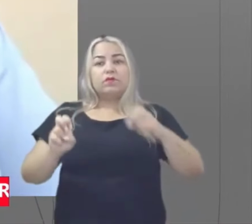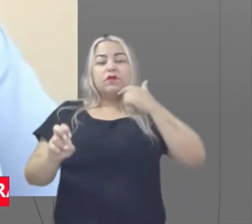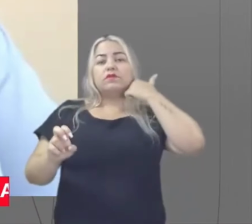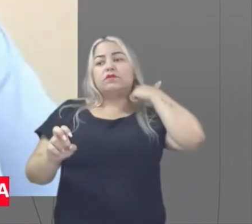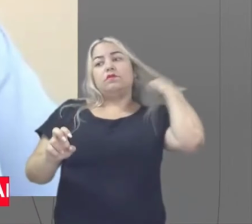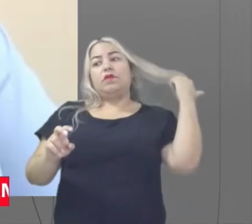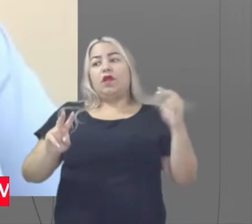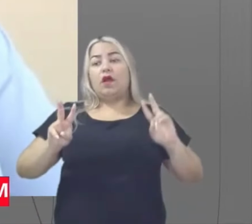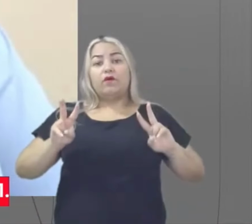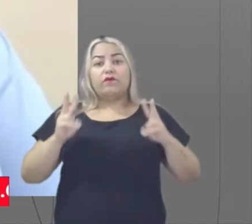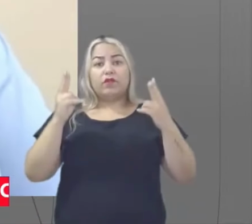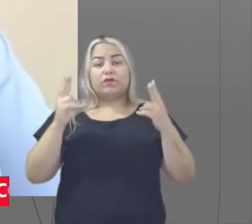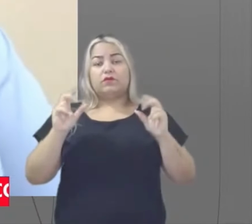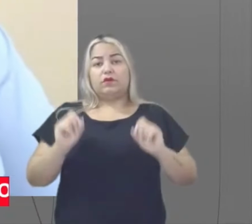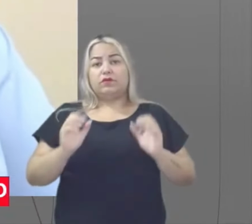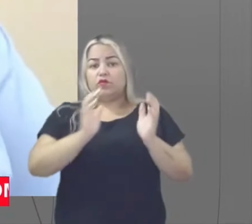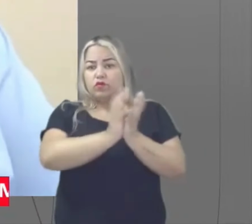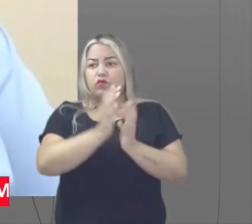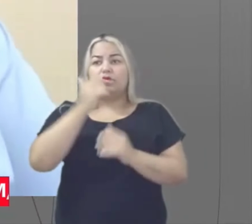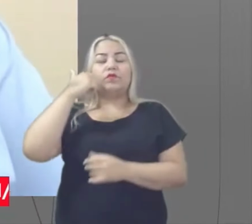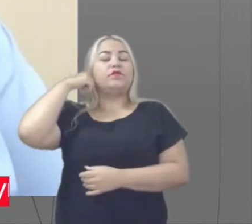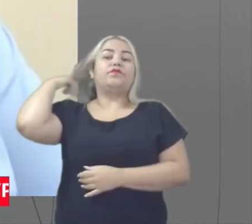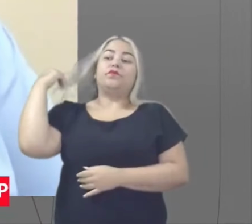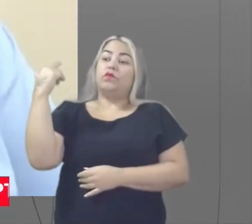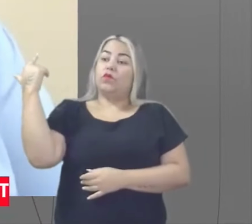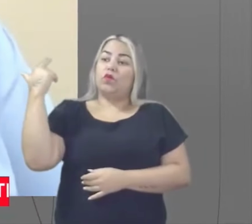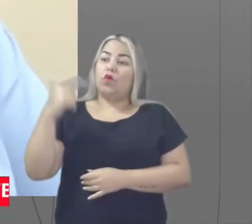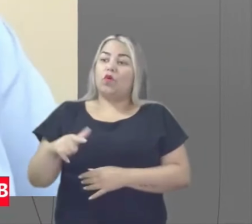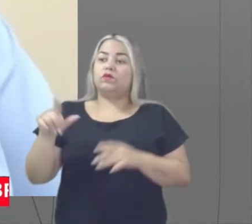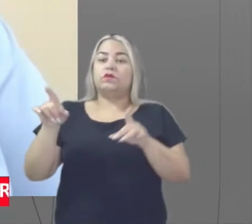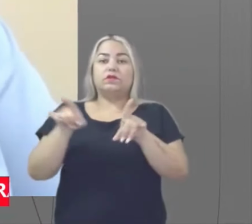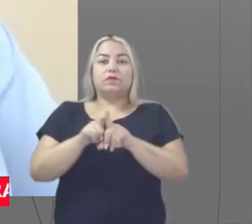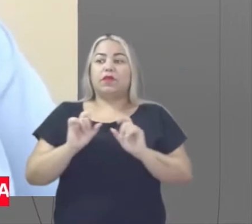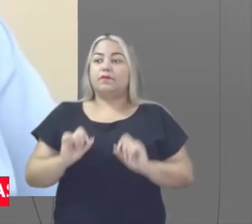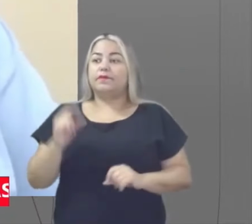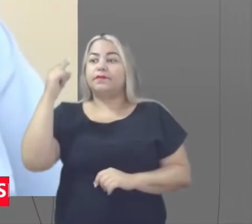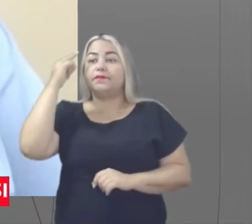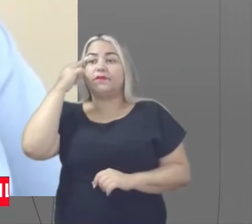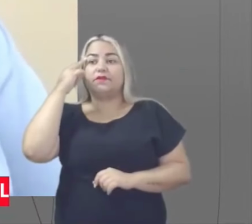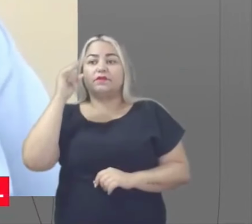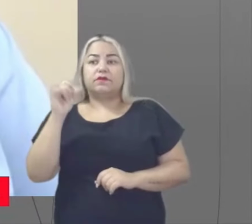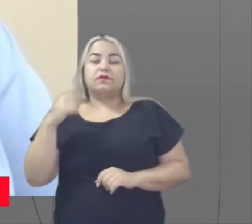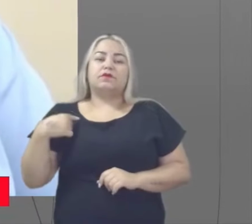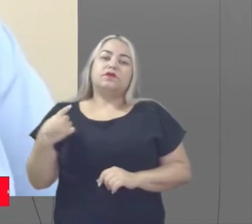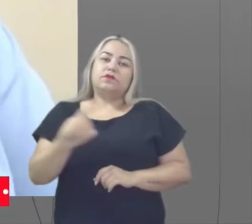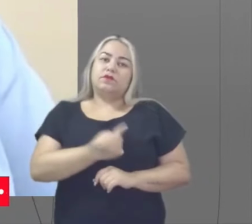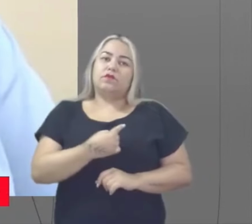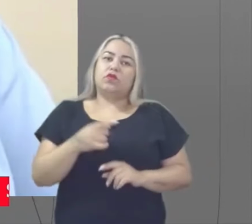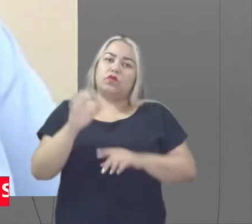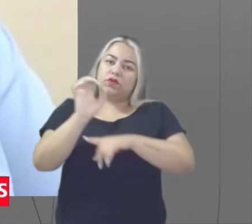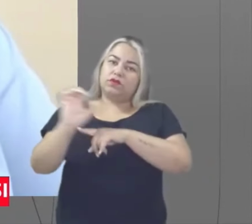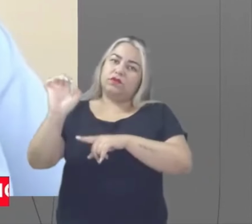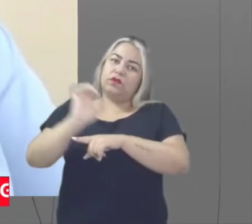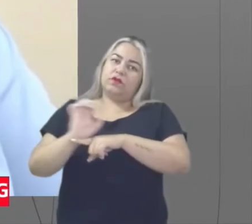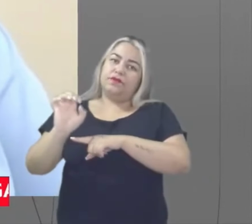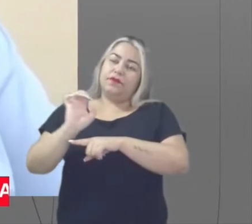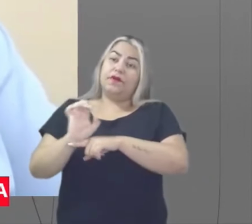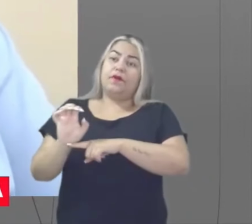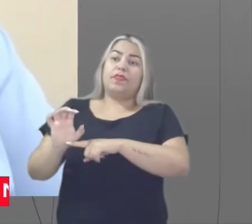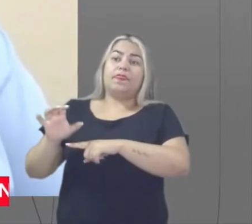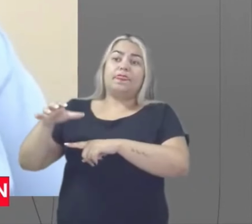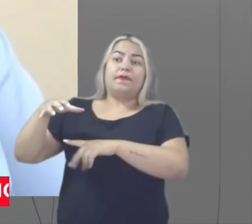também à valorização da tropa, né? Outra questão muito relevante é a gente pensar que nós estamos no maior estado da